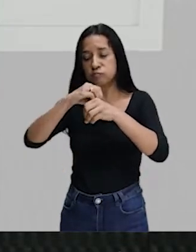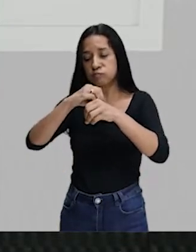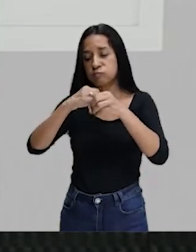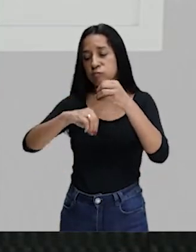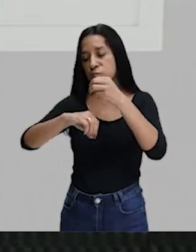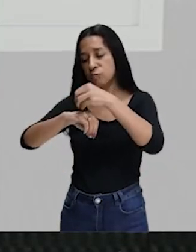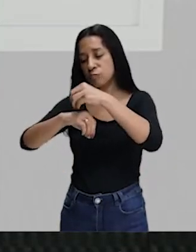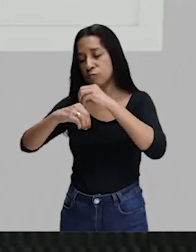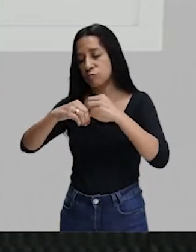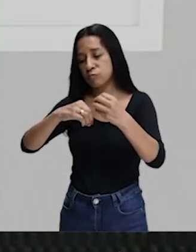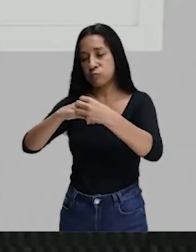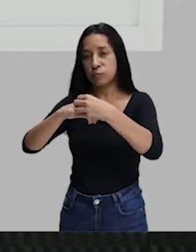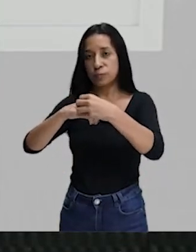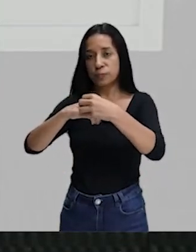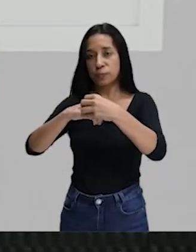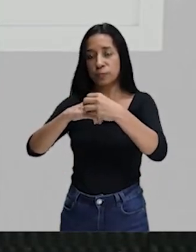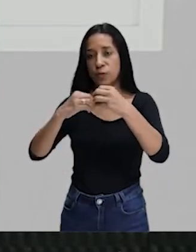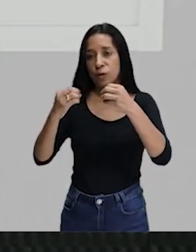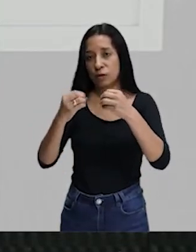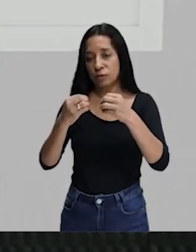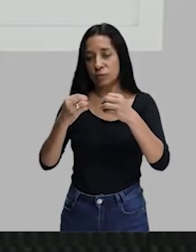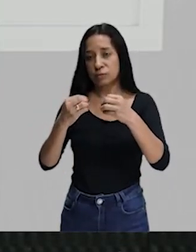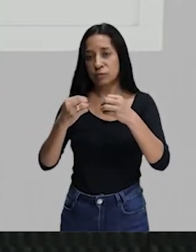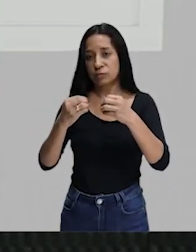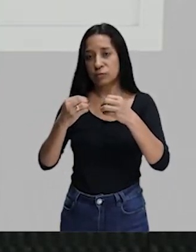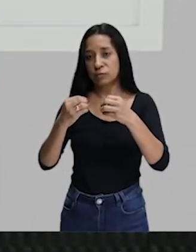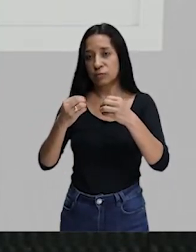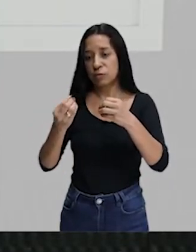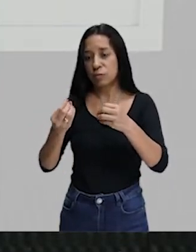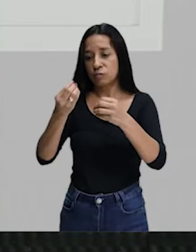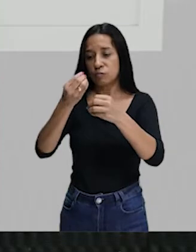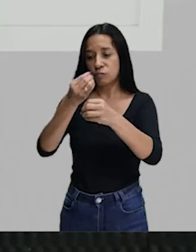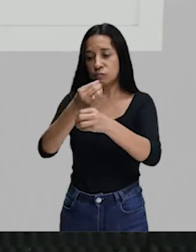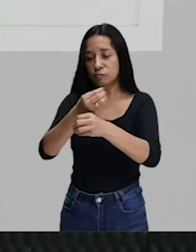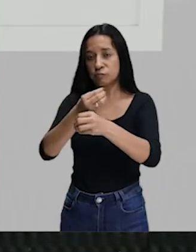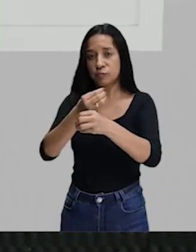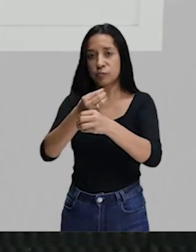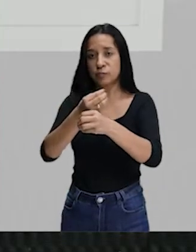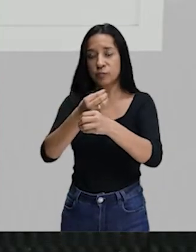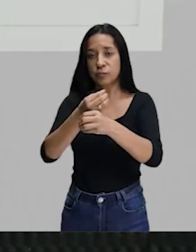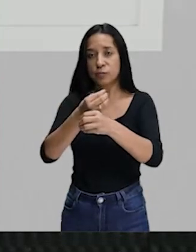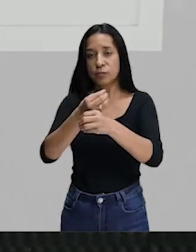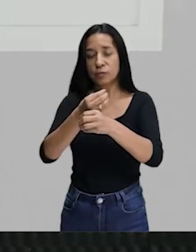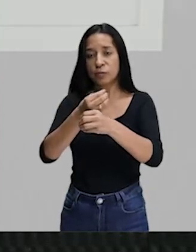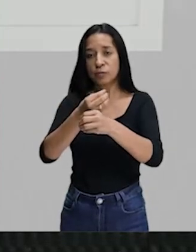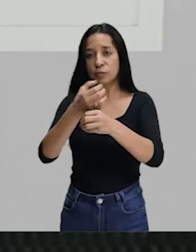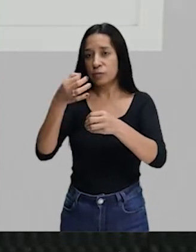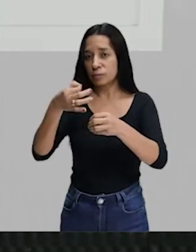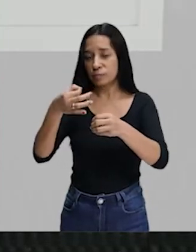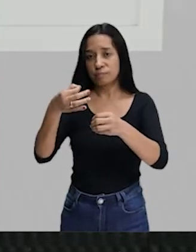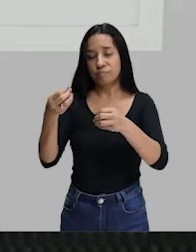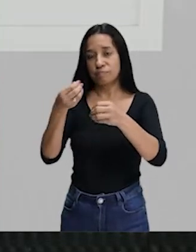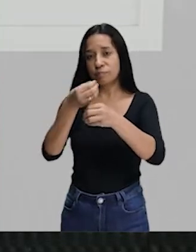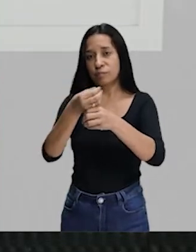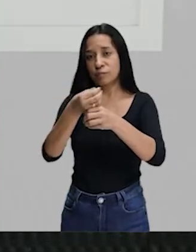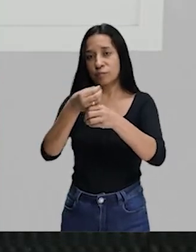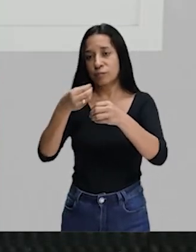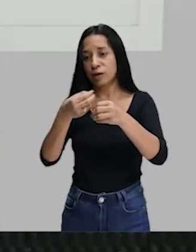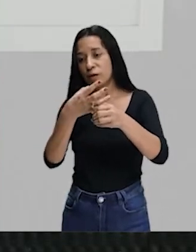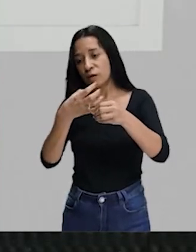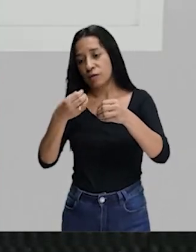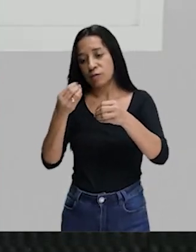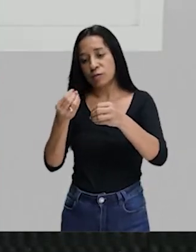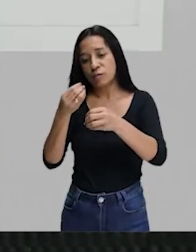molécula, certo? Uma molécula, ela vai entregar o calor para outra, certo? E essa que recebeu vai entregar